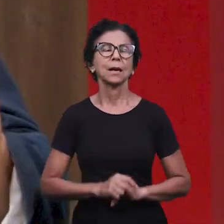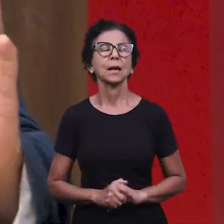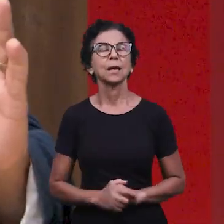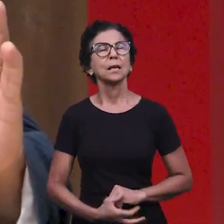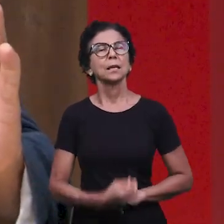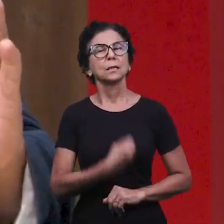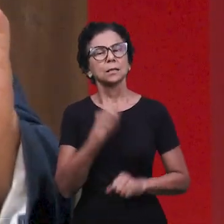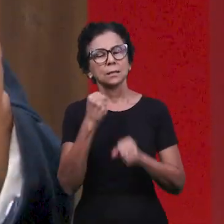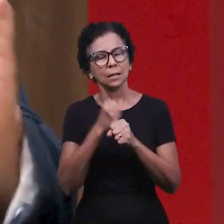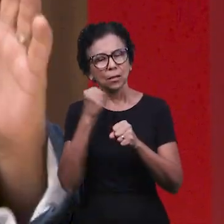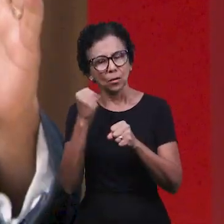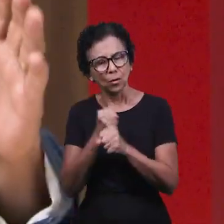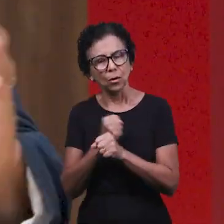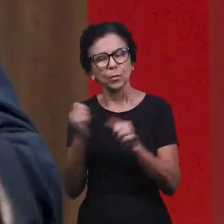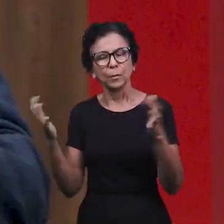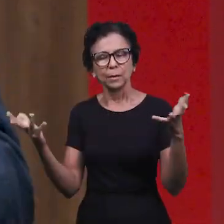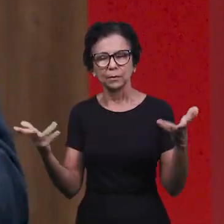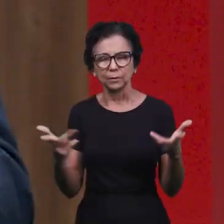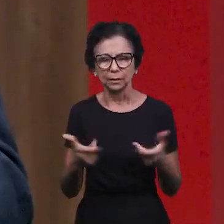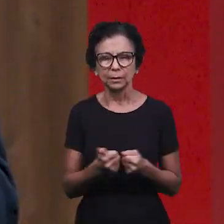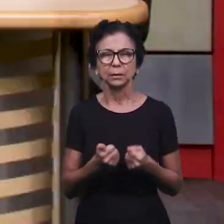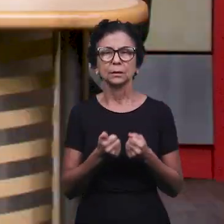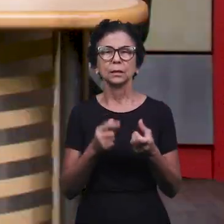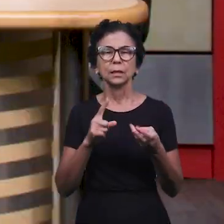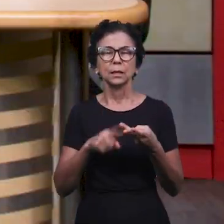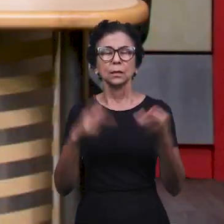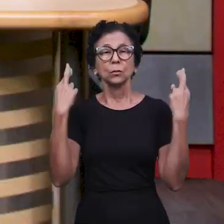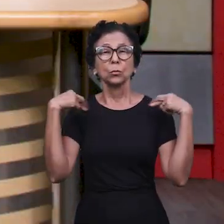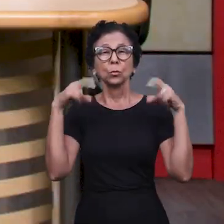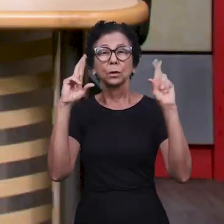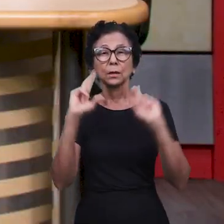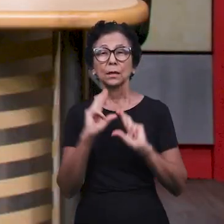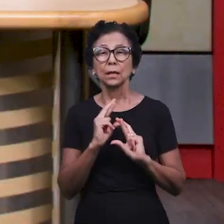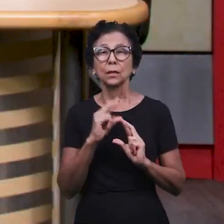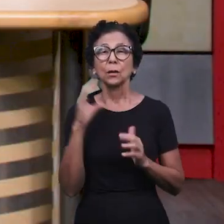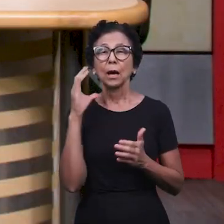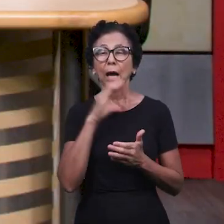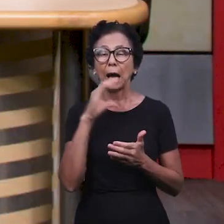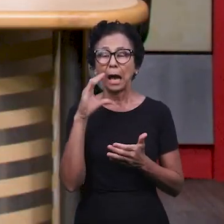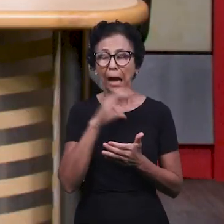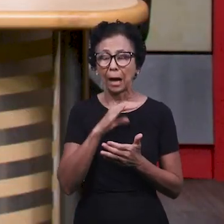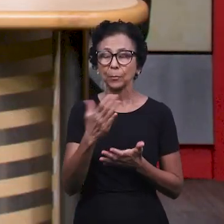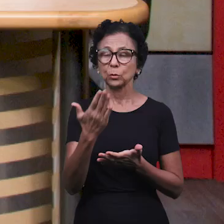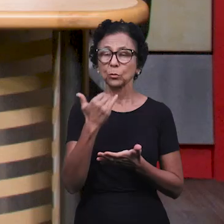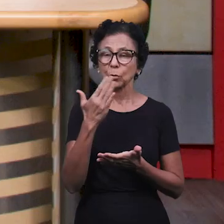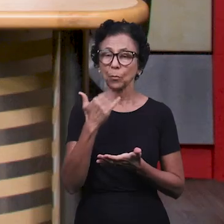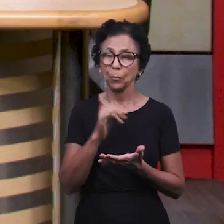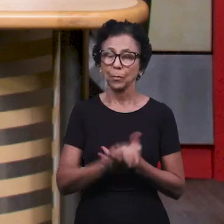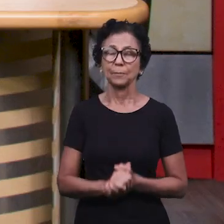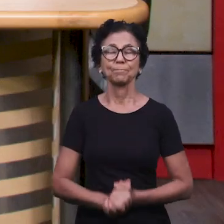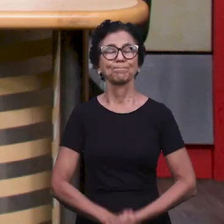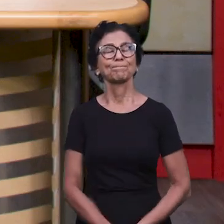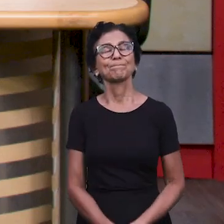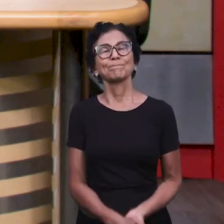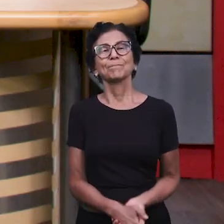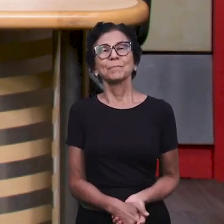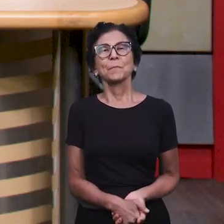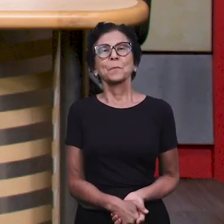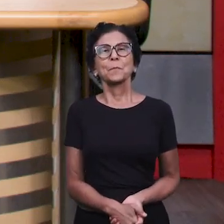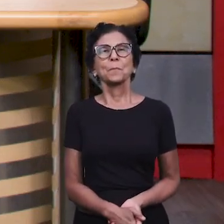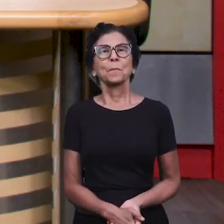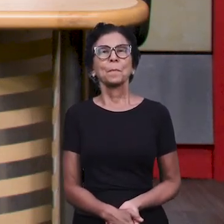a perder. Temos que fazer a obra. Glória a Jesus. Eu agradeço muito, né, esse momento e